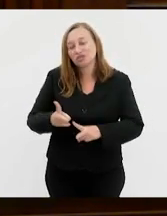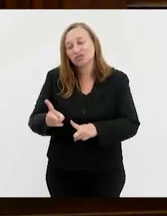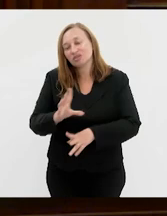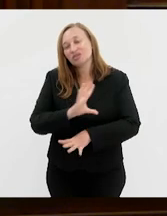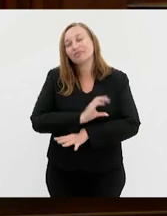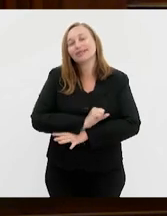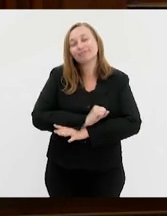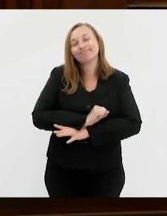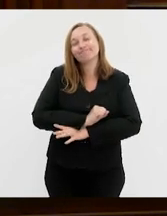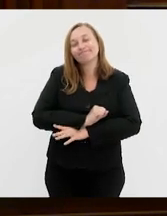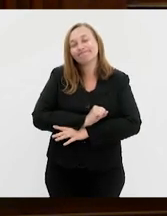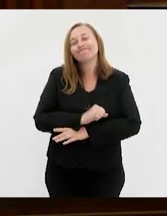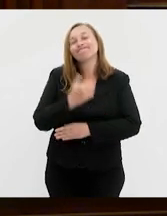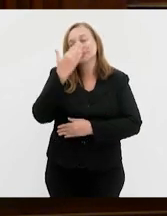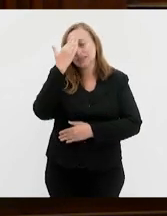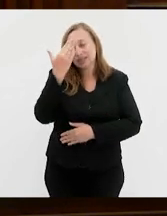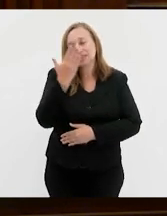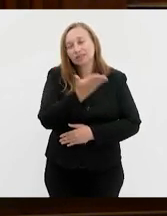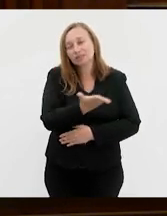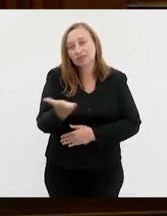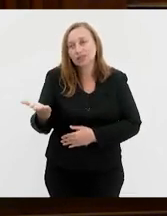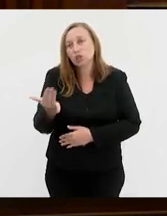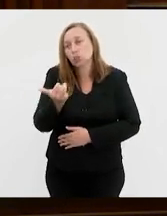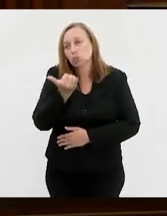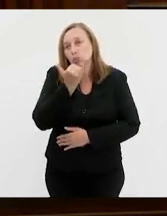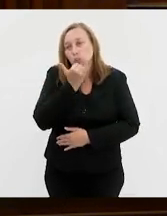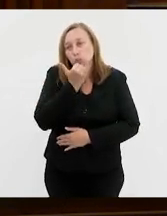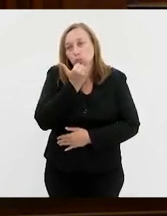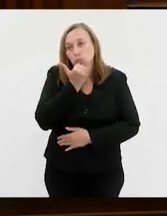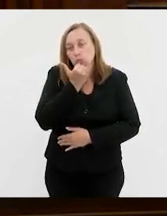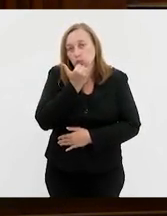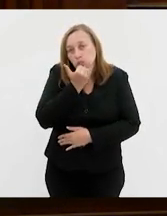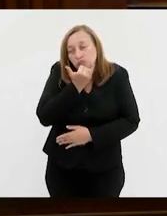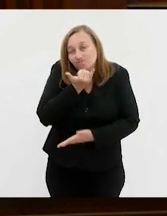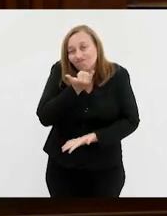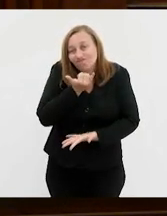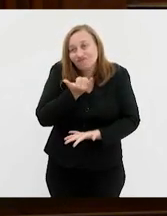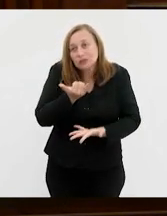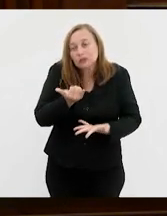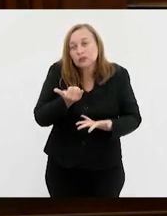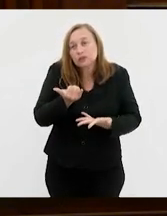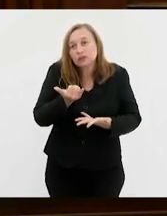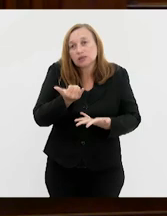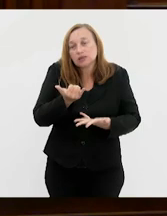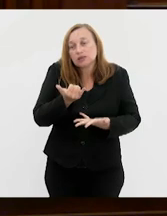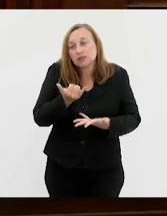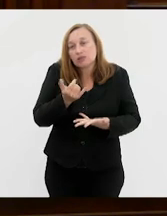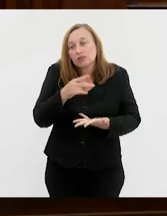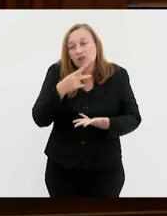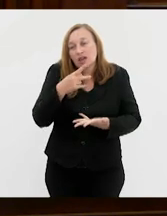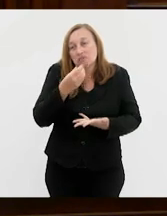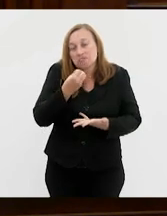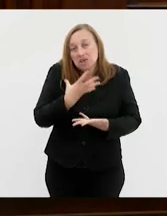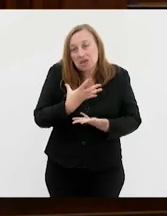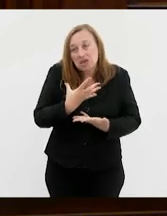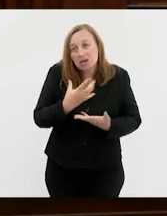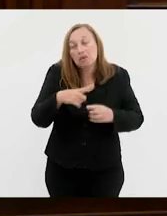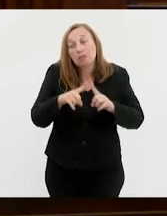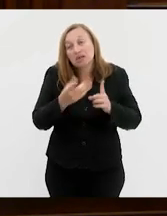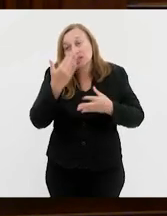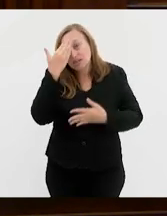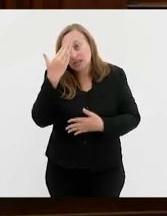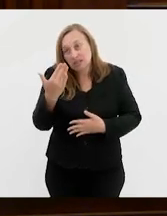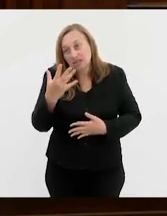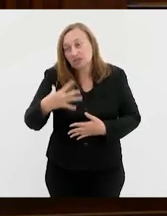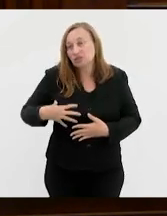amando. Agradeço a todos, perdão se não fui bem nas minhas palavras, mas agradeço ao meu